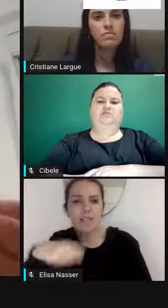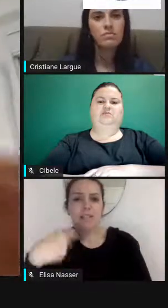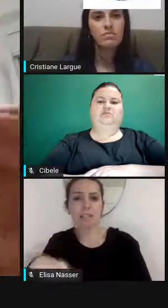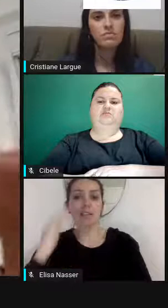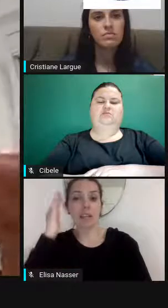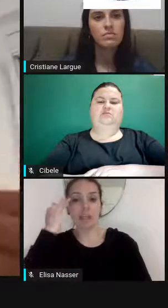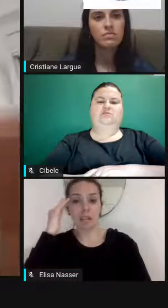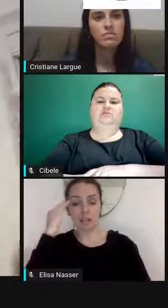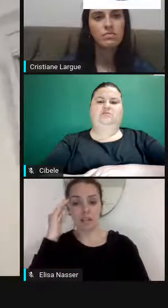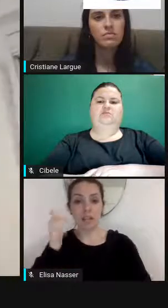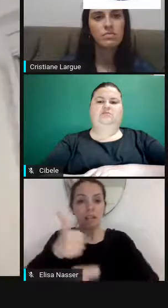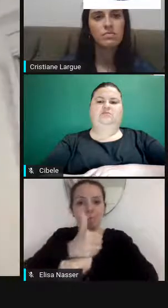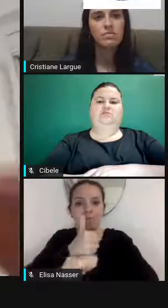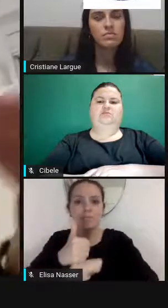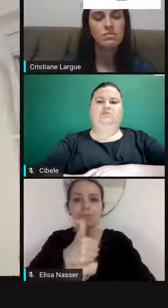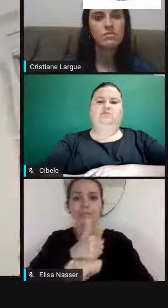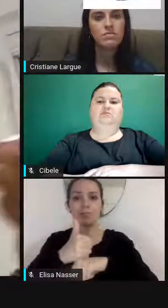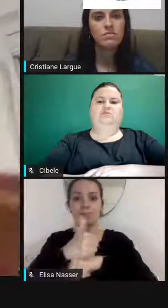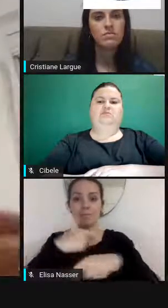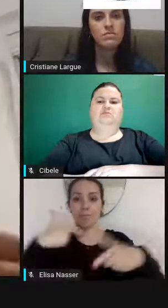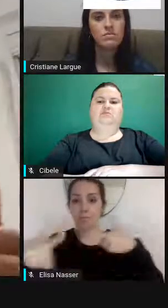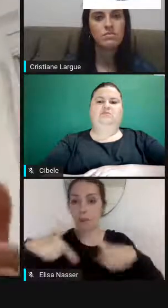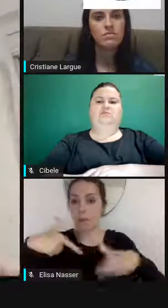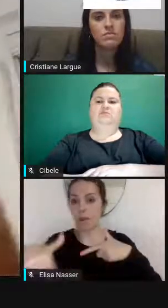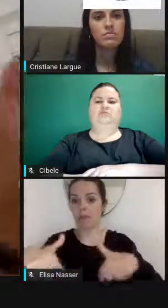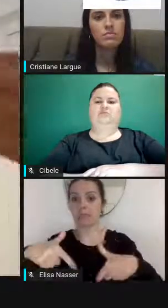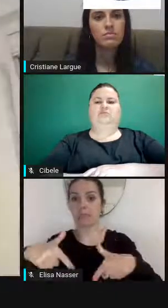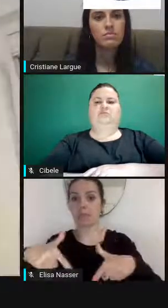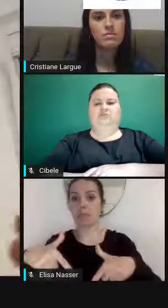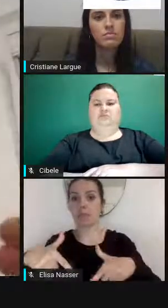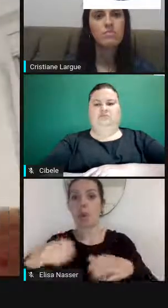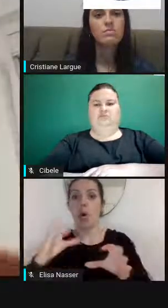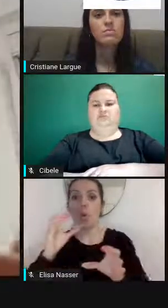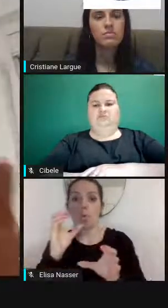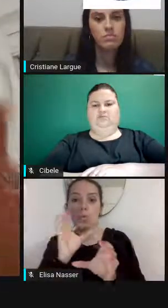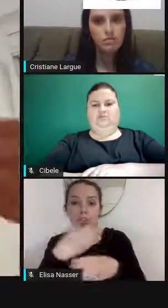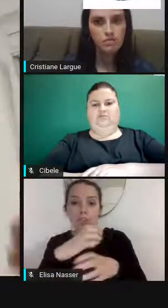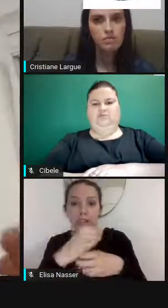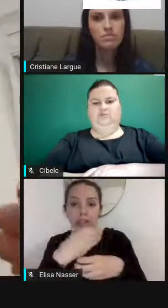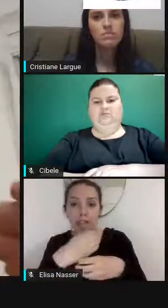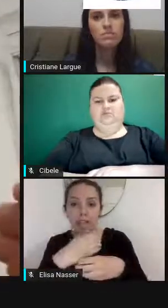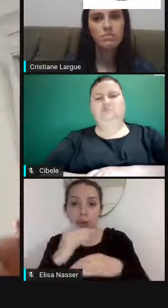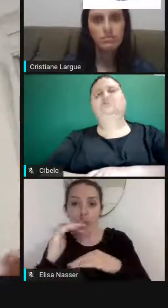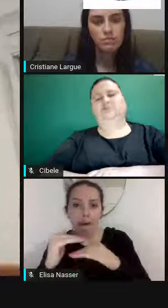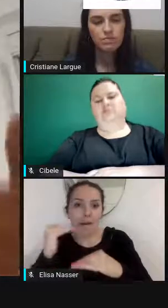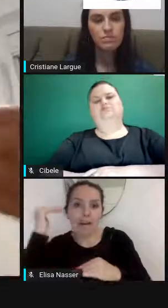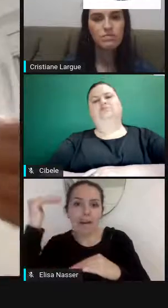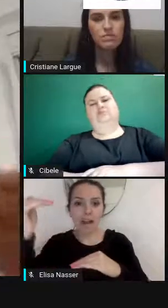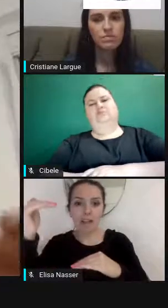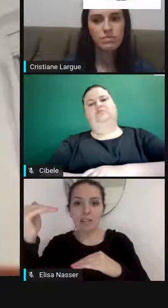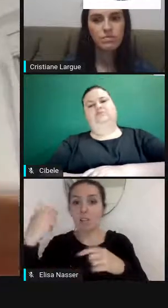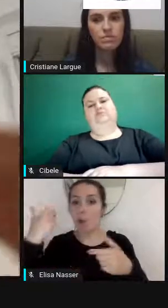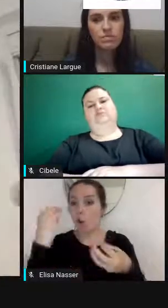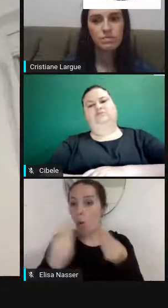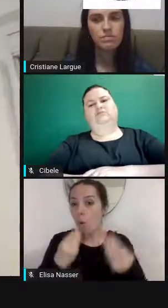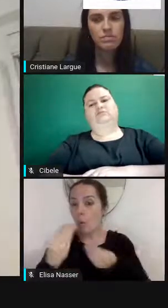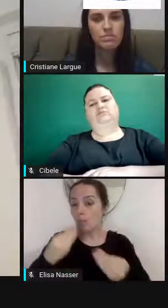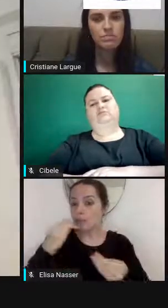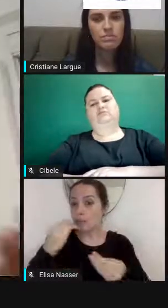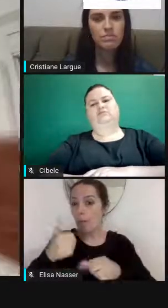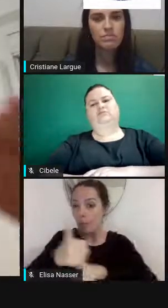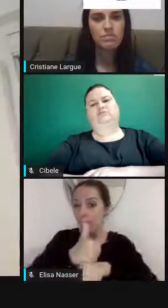sabe porque o engenheiro sai da faculdade com esse entendimento porque ele cresce ele cresce como profissional Alina dentro da graduação